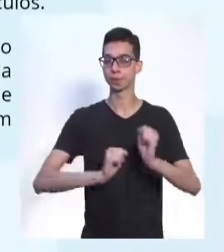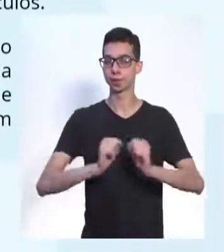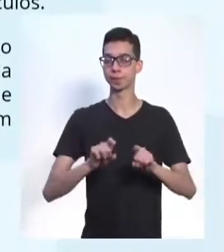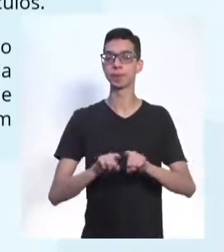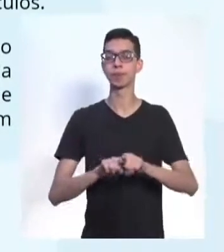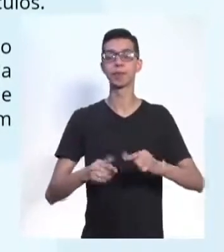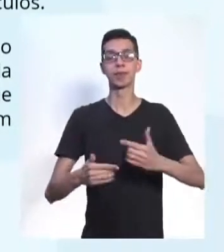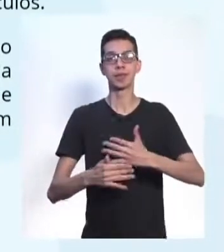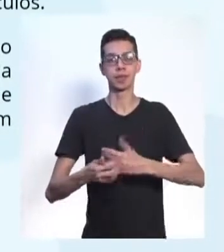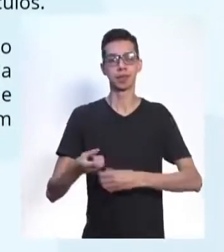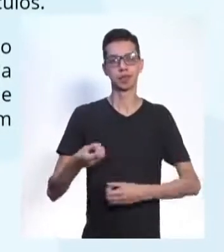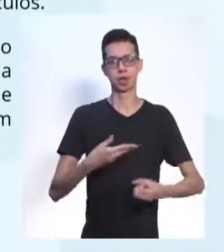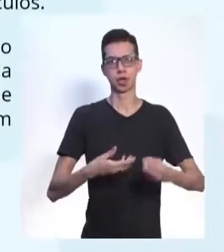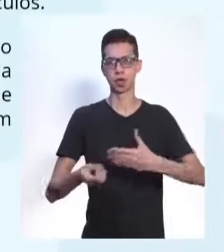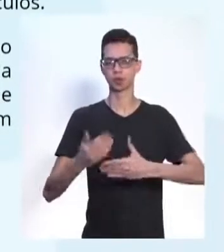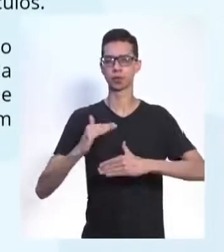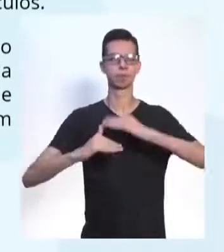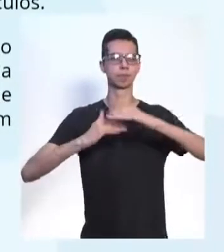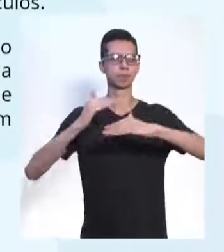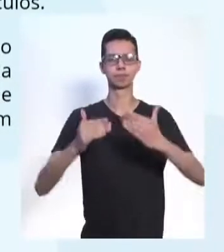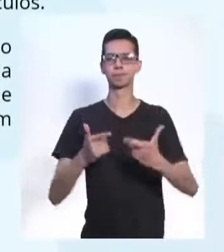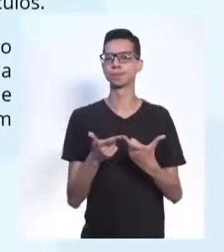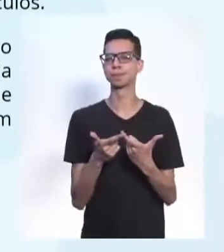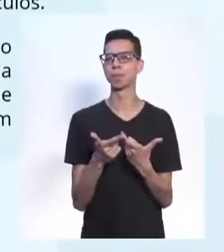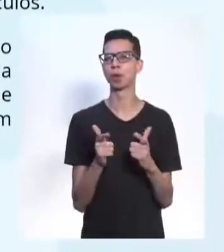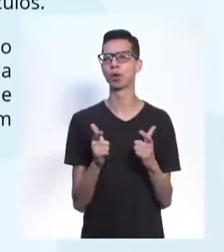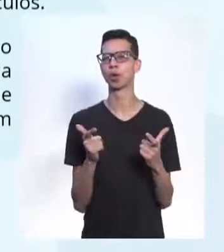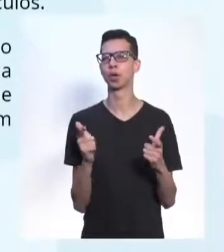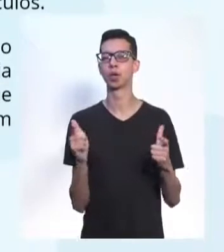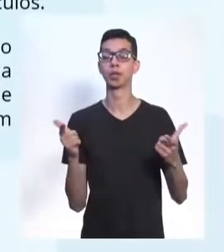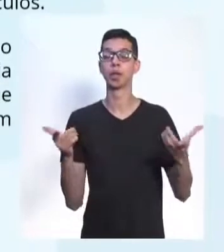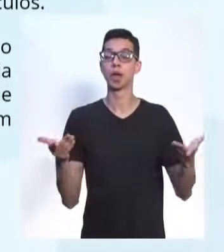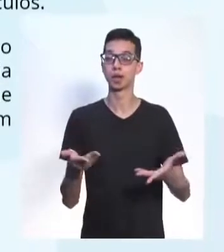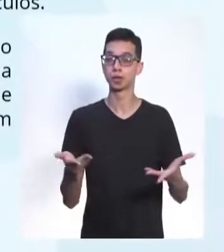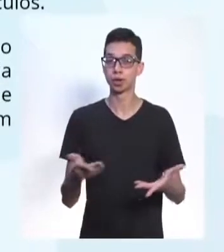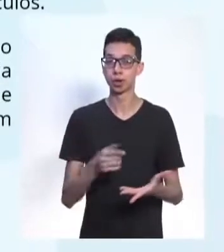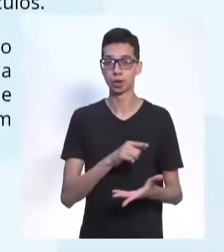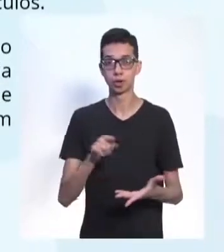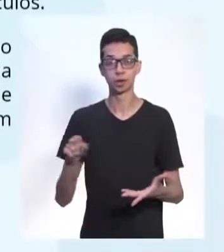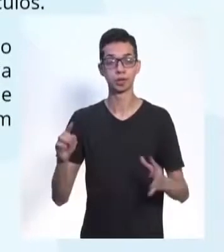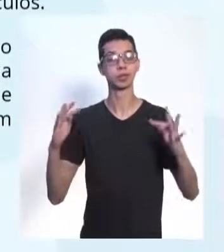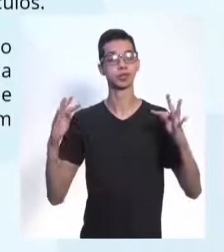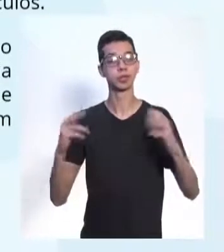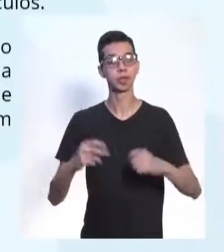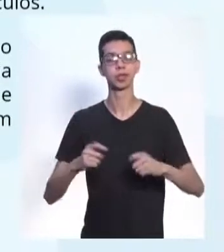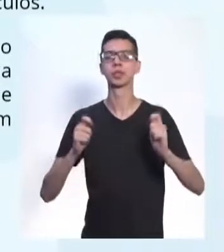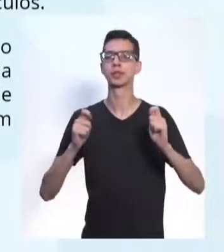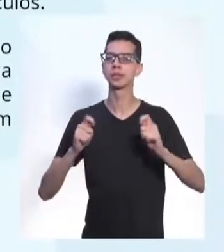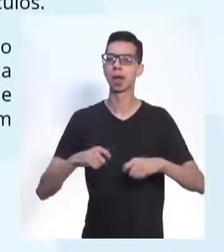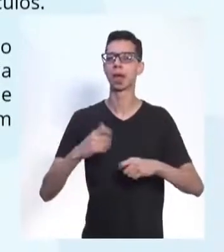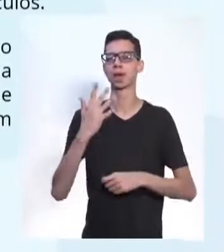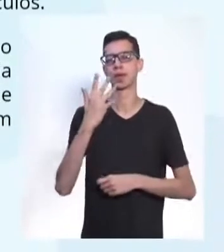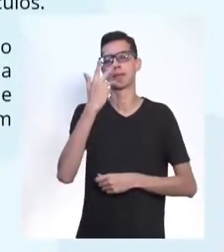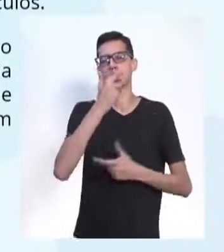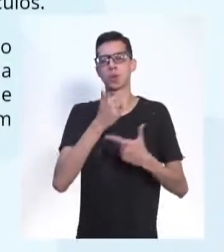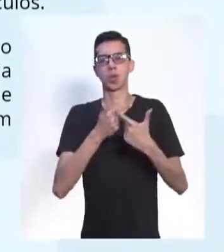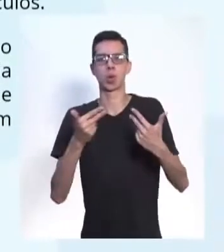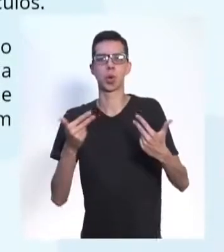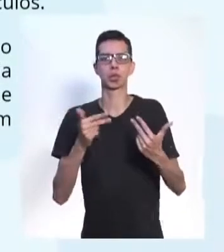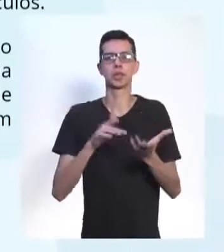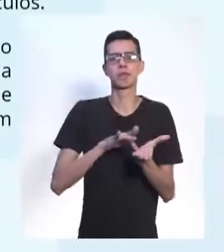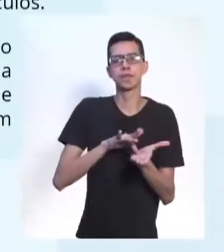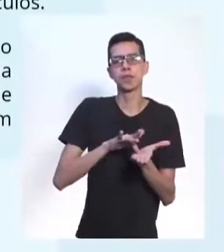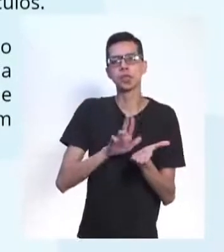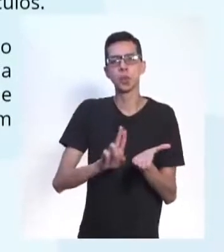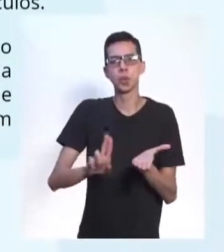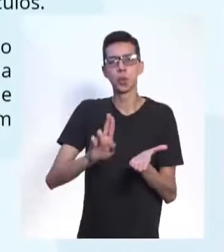fez com que houvesse um boom nesse setor, uma vez que agora todos têm acesso a essa rotina de embelezamento. Então, hoje em dia, é fácil a gente